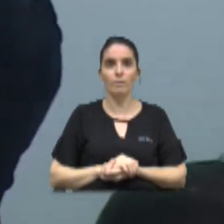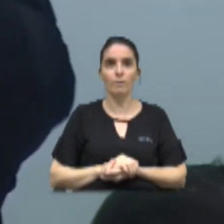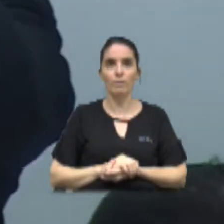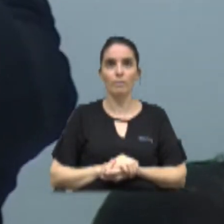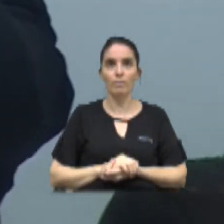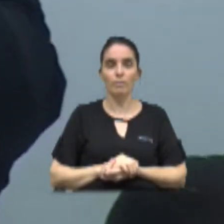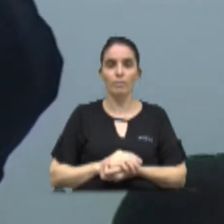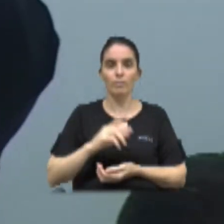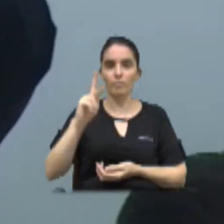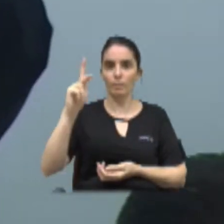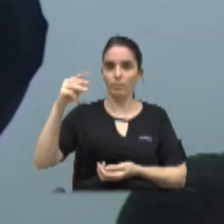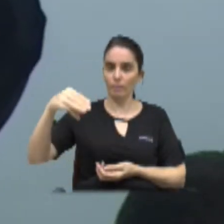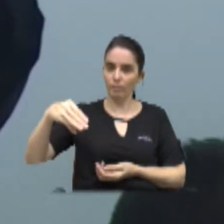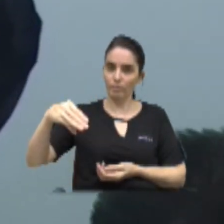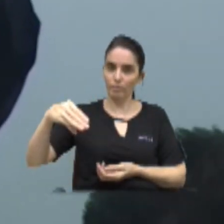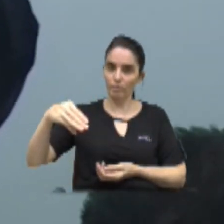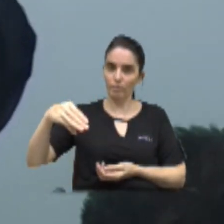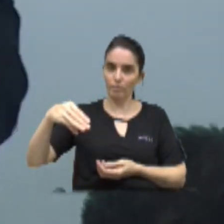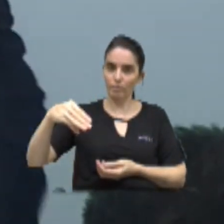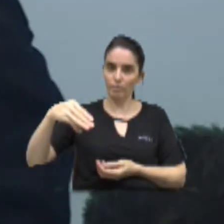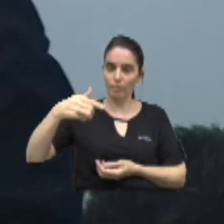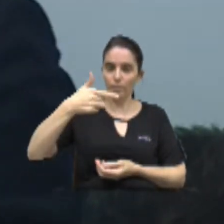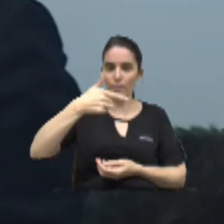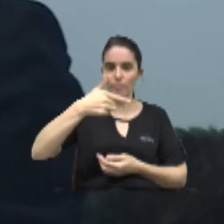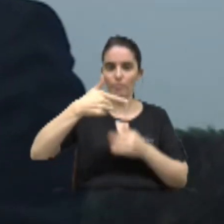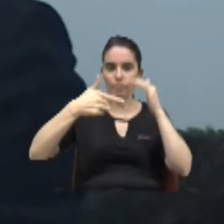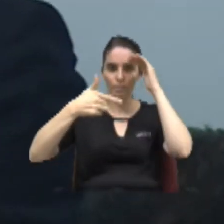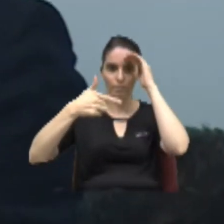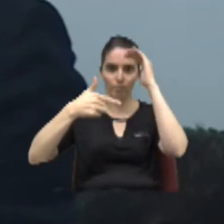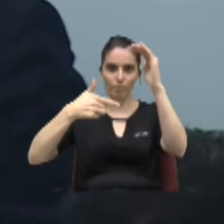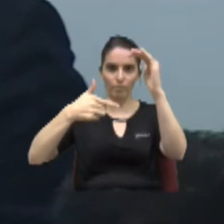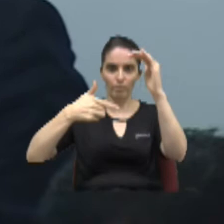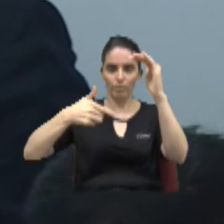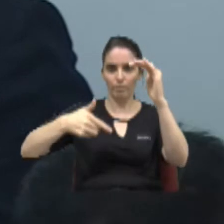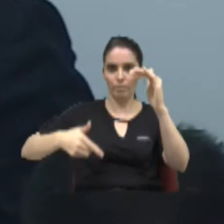Ele, pensando naquelas pessoas, ele abaixou a arma.